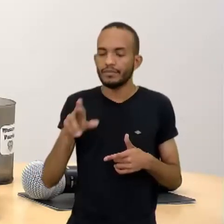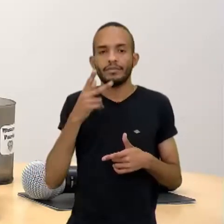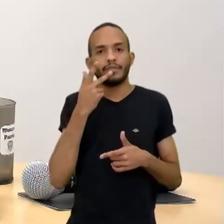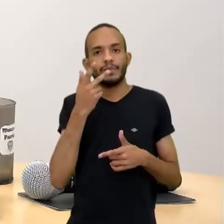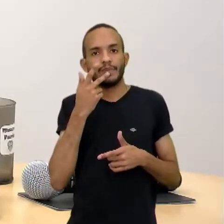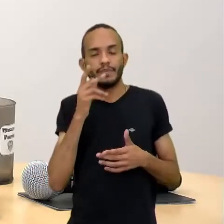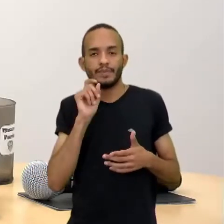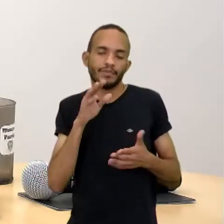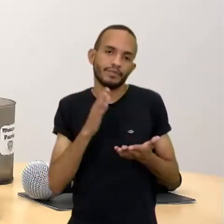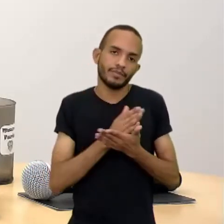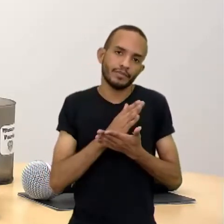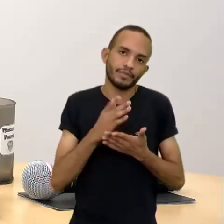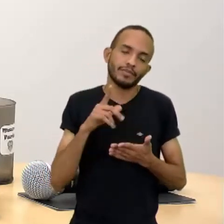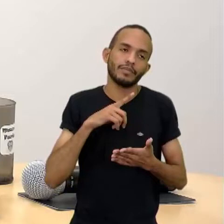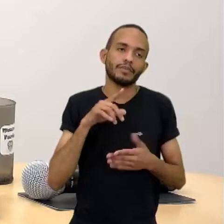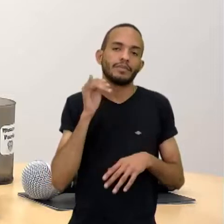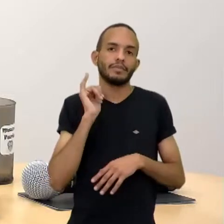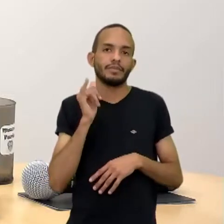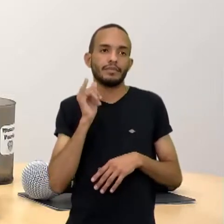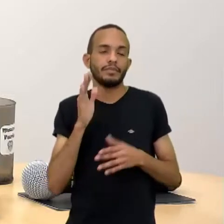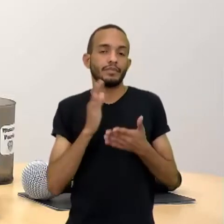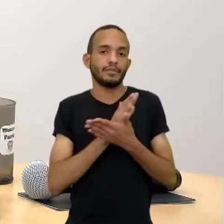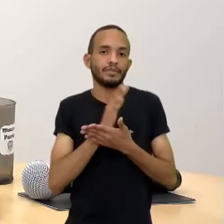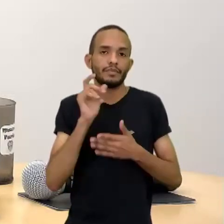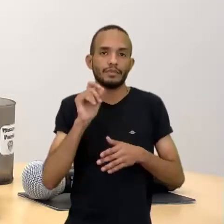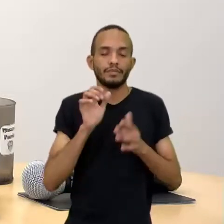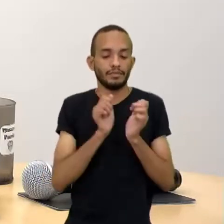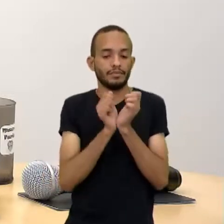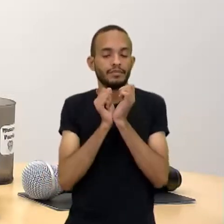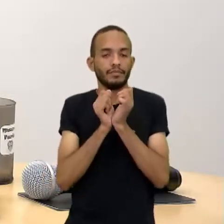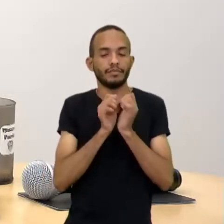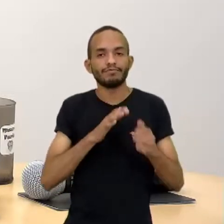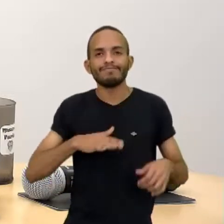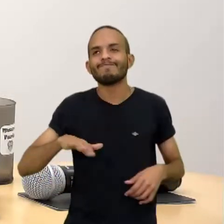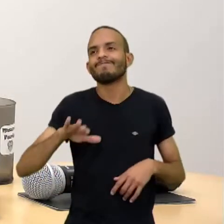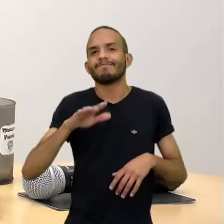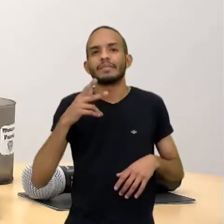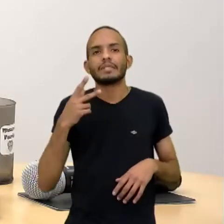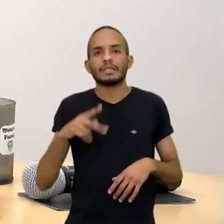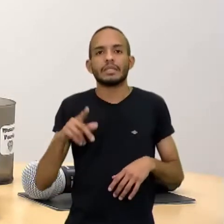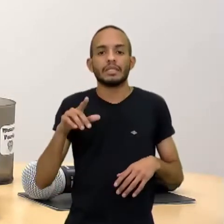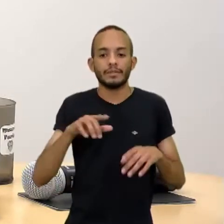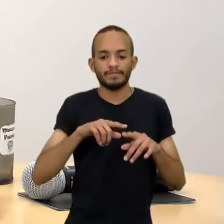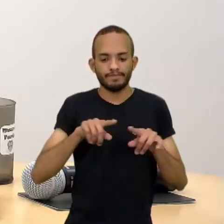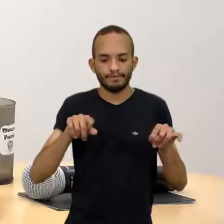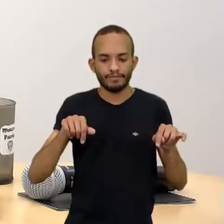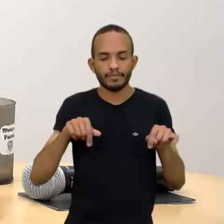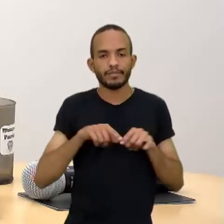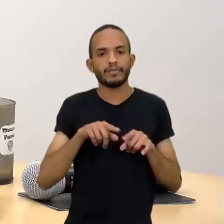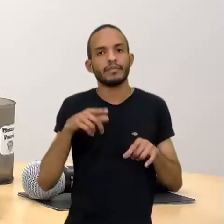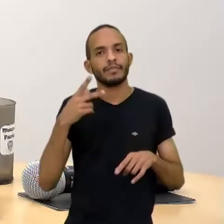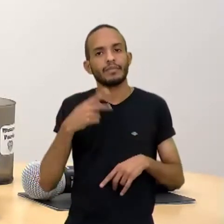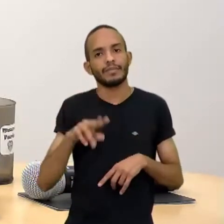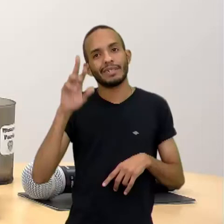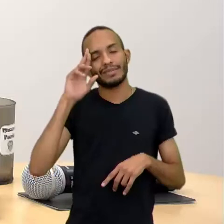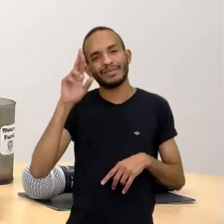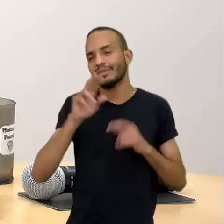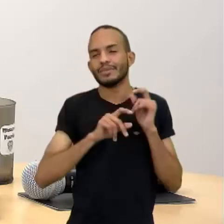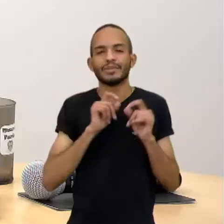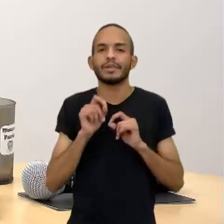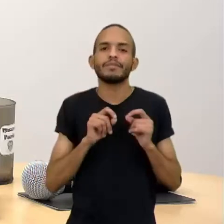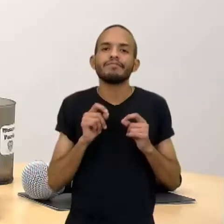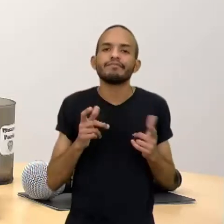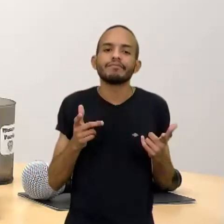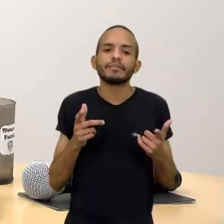que alguns, por exemplo, tem relatos de alguns casos que os escravizados, eles estavam em terras em que os seus senhores eram